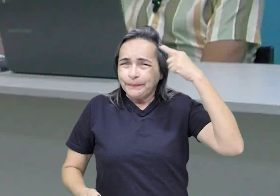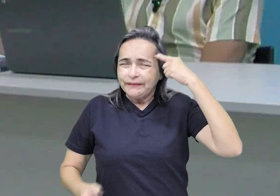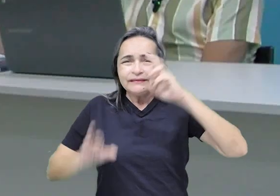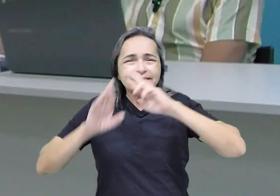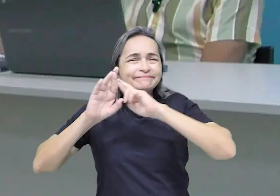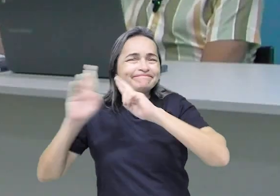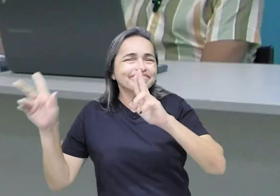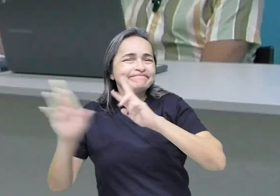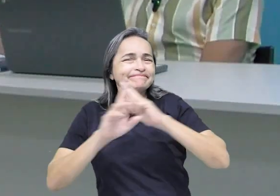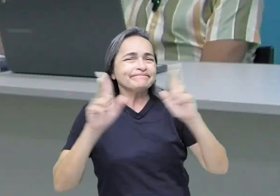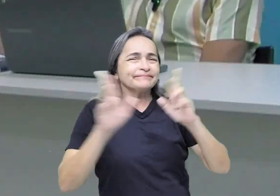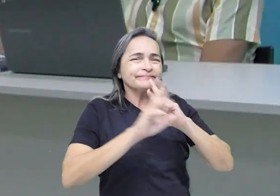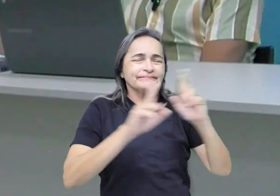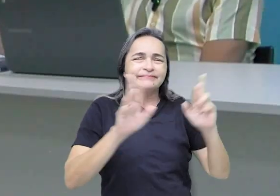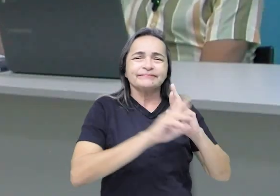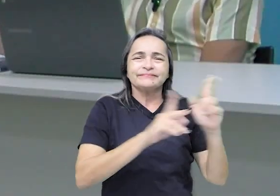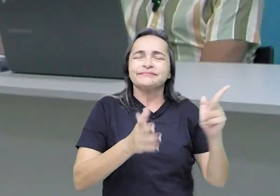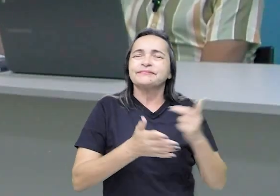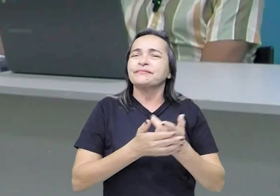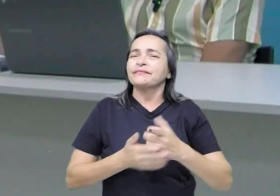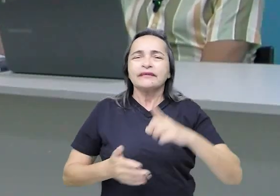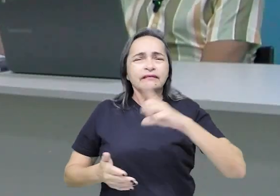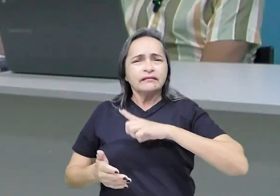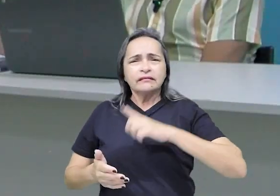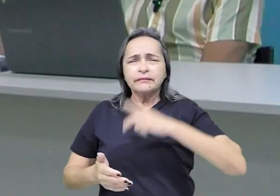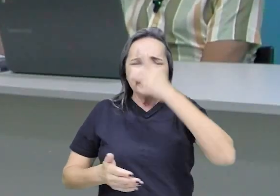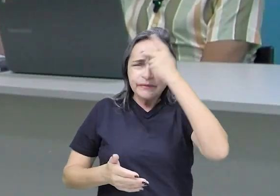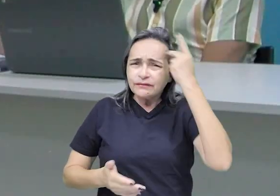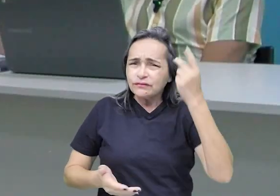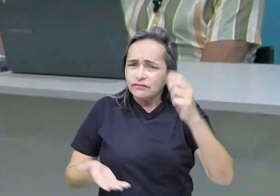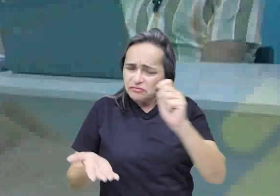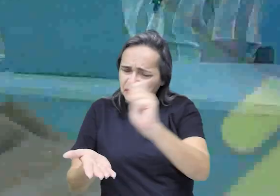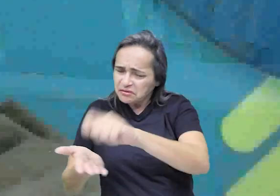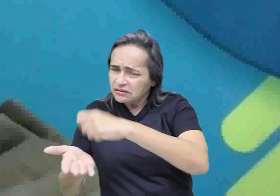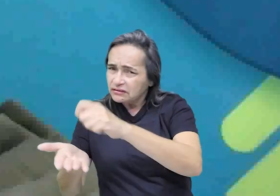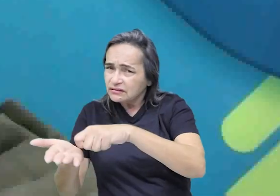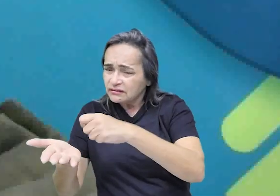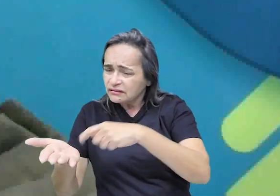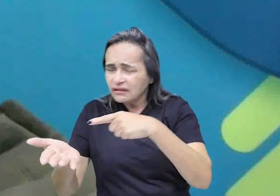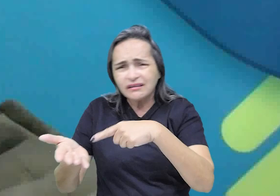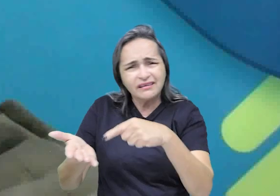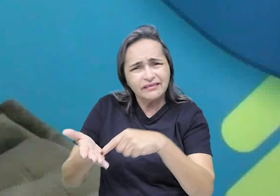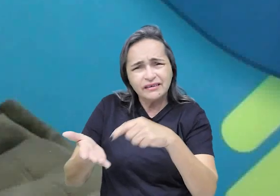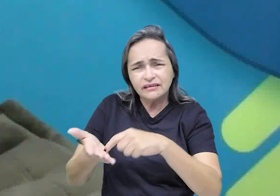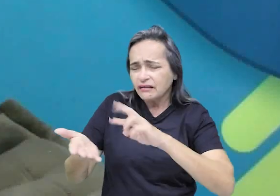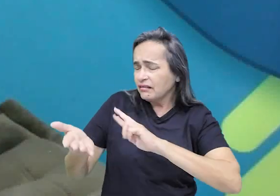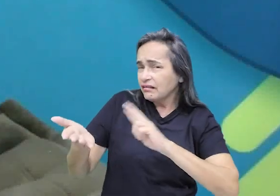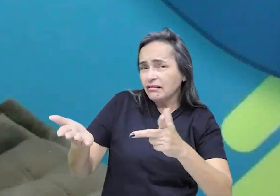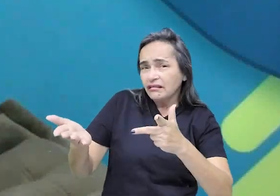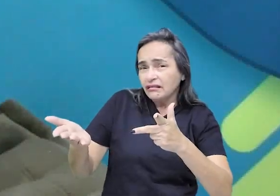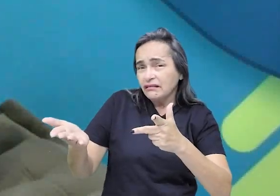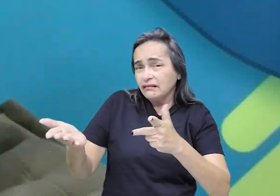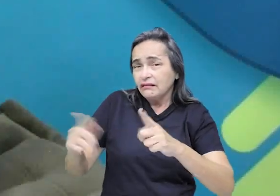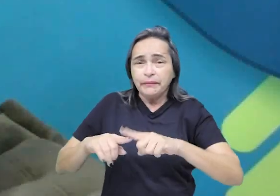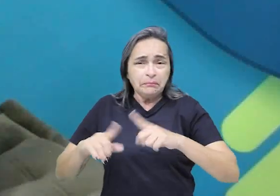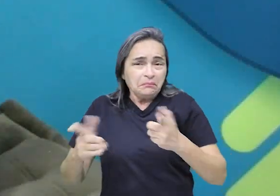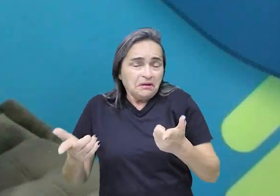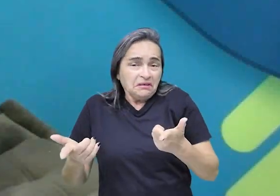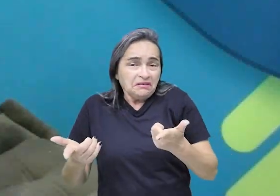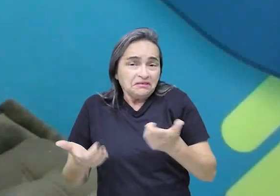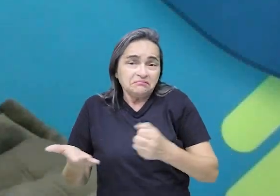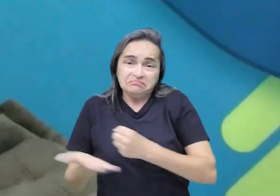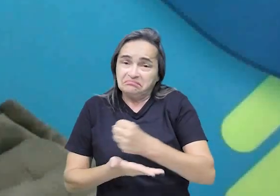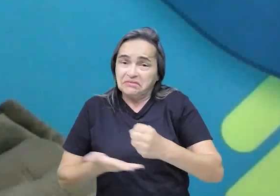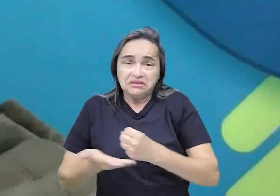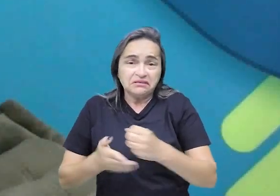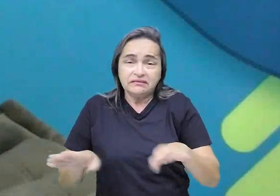sim pensamentos, né? Há pessoas que escrevem que falam que não existe diferença, é basicamente a mesma coisa. Mas eu não trabalho nesse